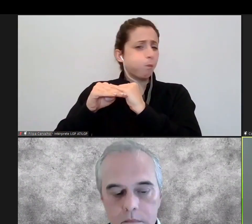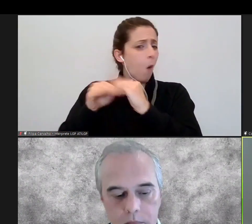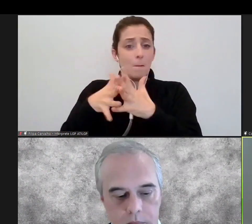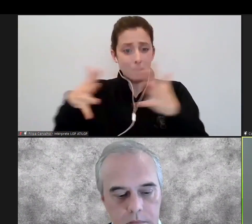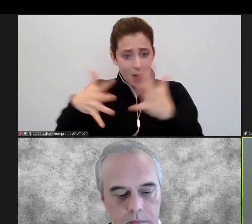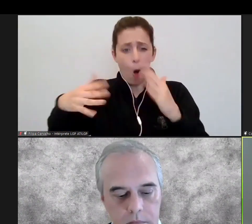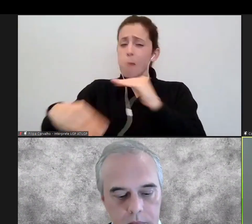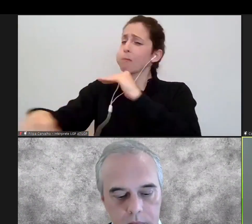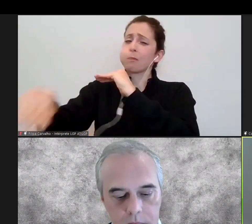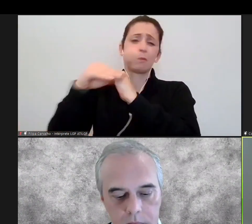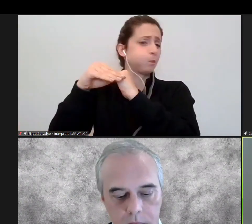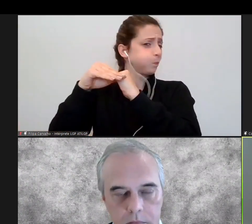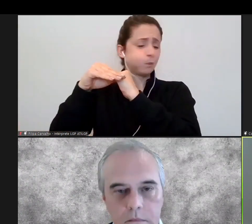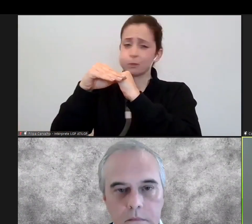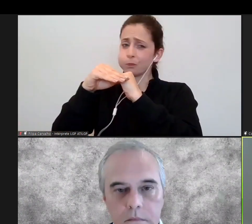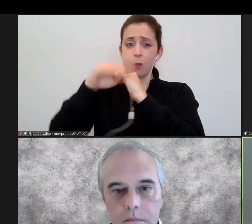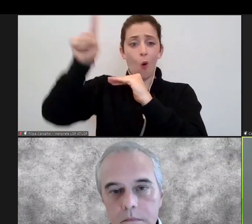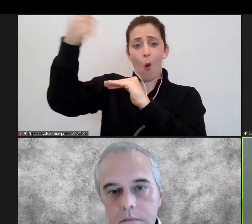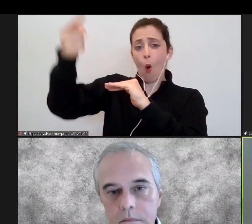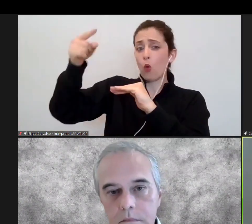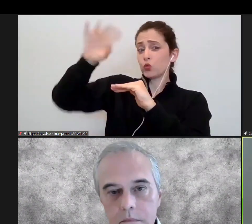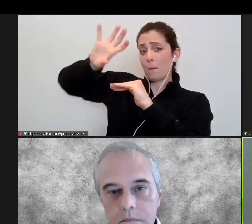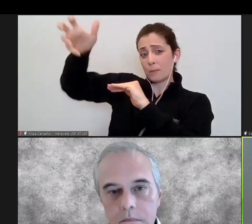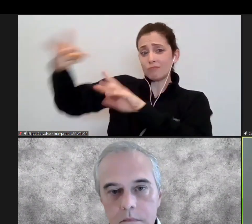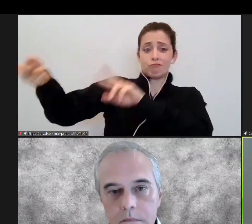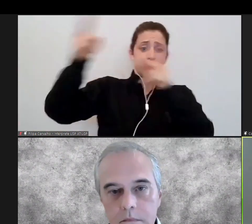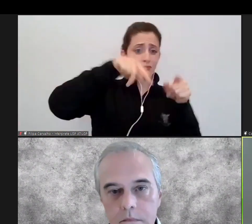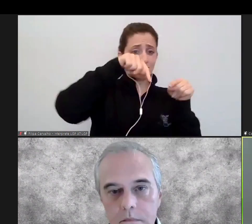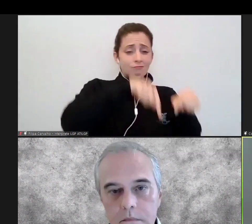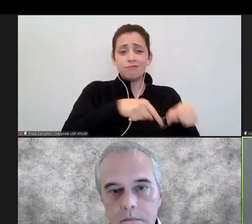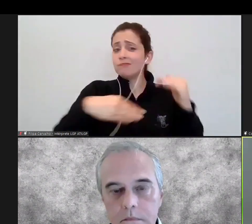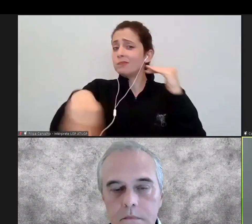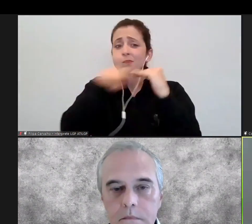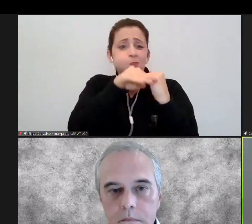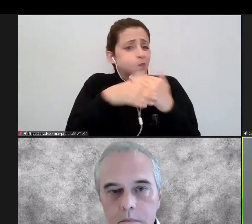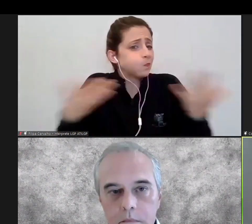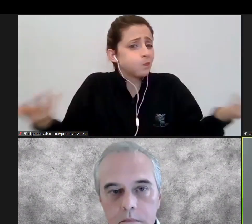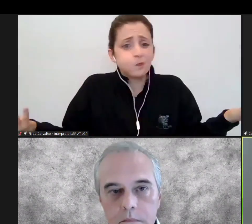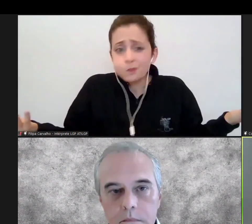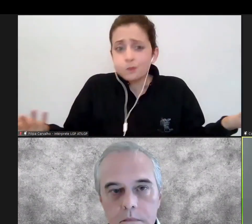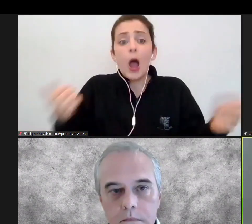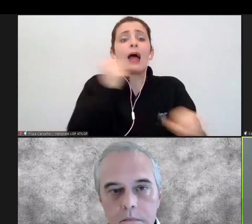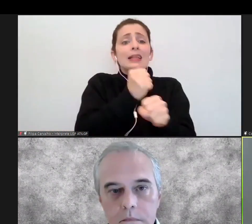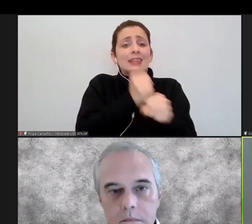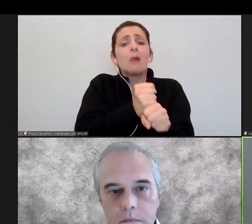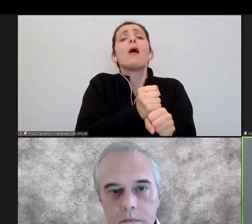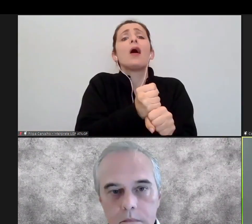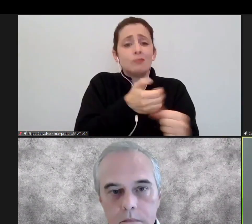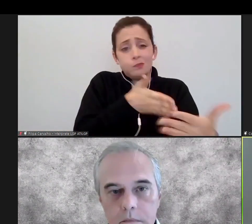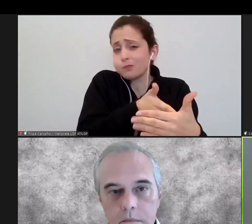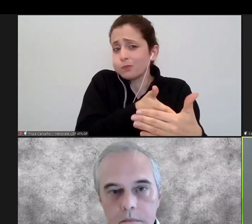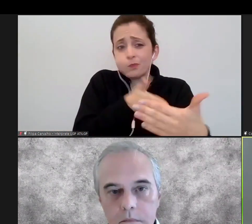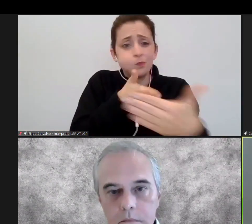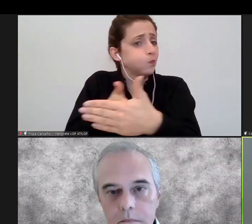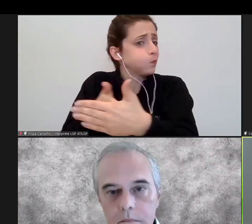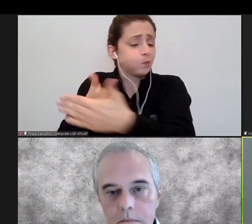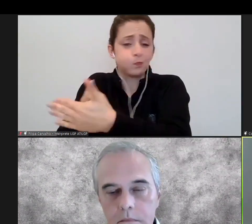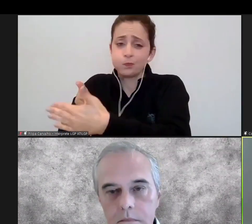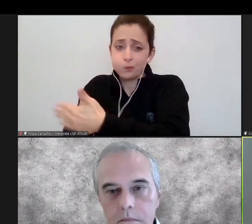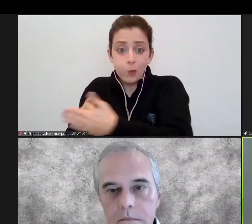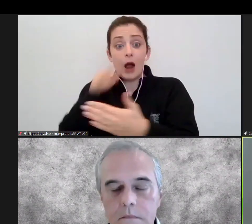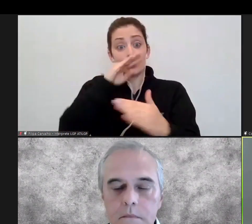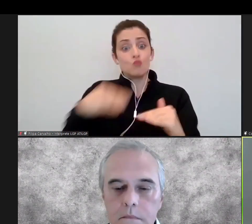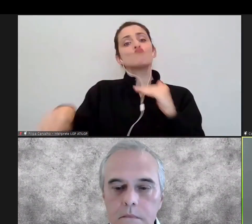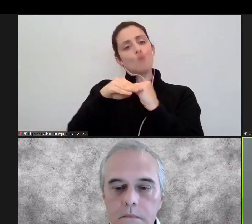não conseguir aceder ao nível de ofertas de emprego que têm caso pudessem ter estas equivalências. Uma